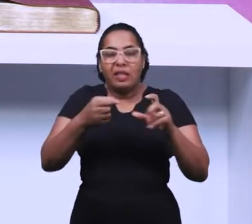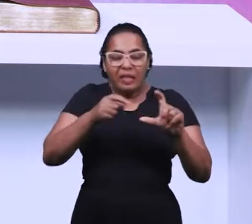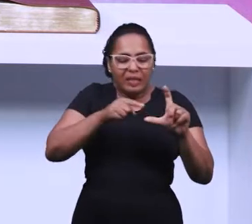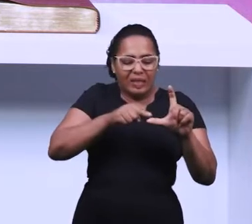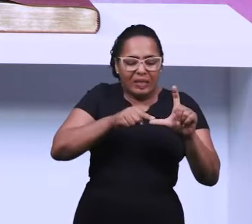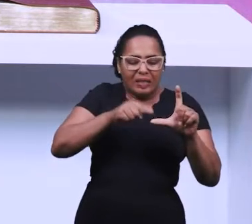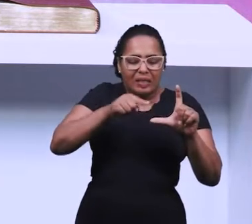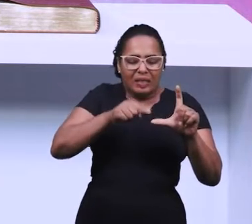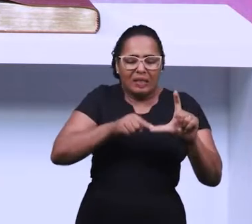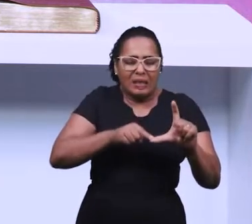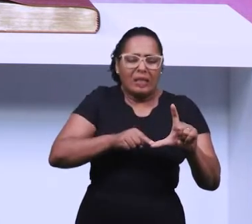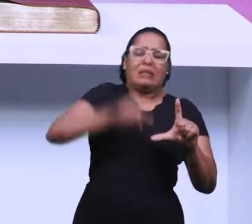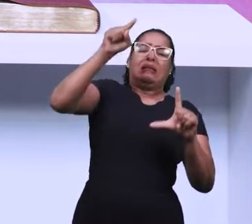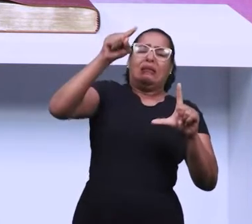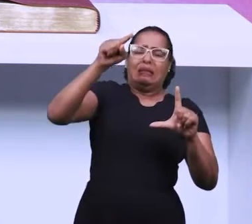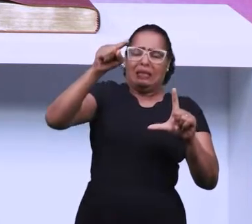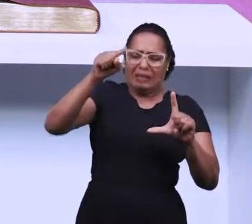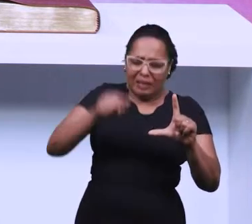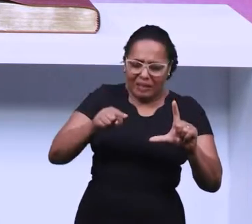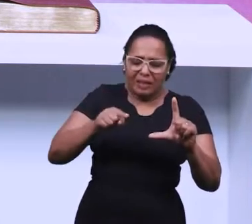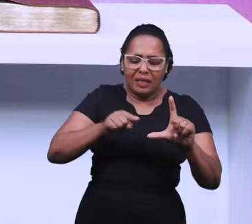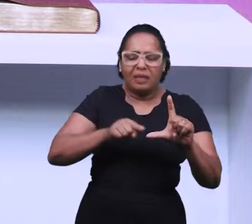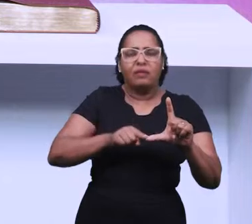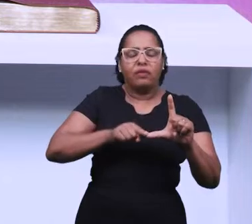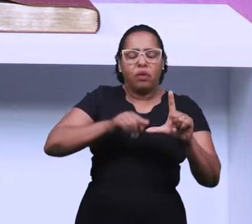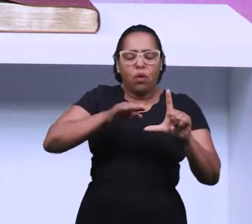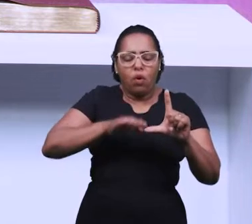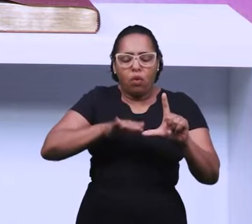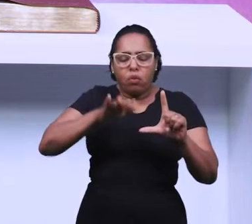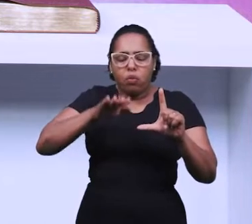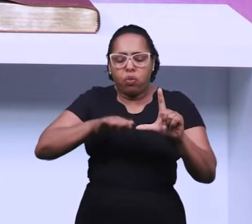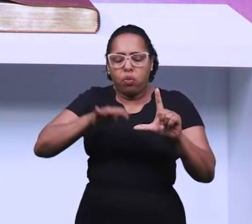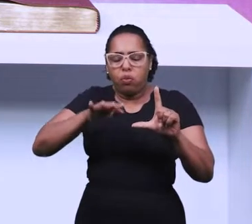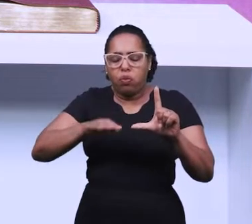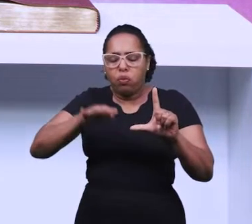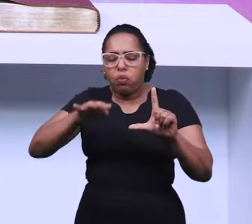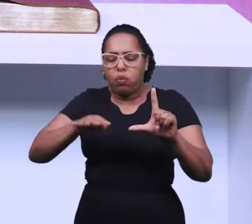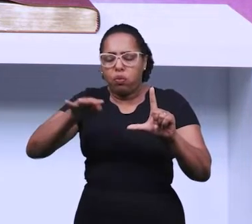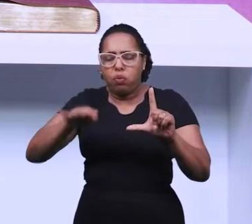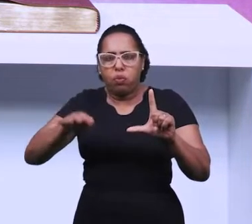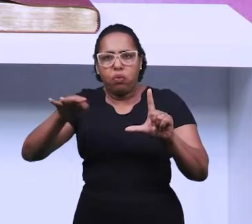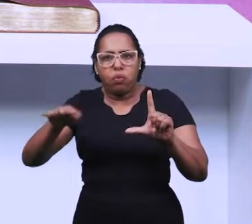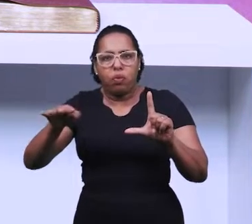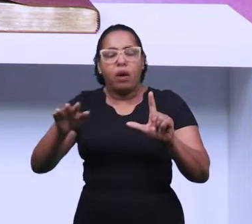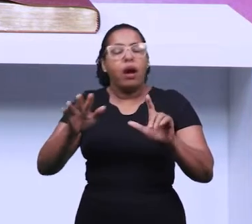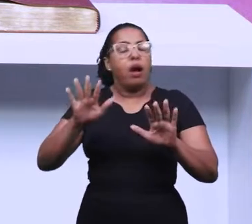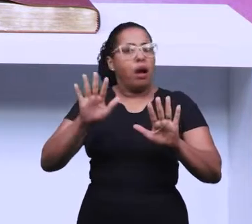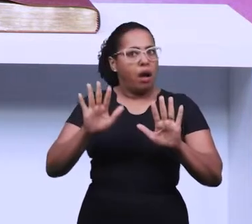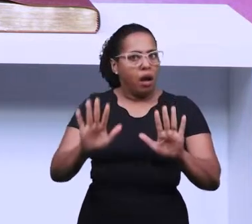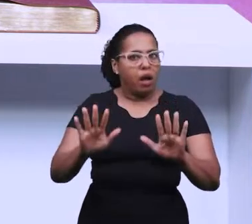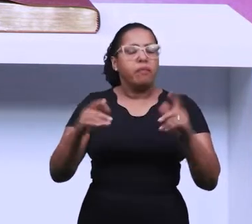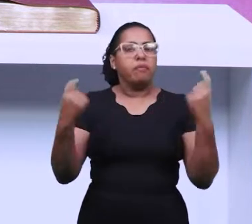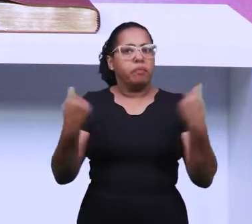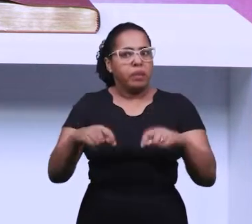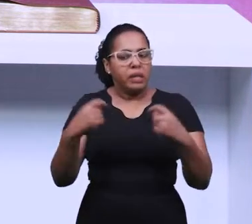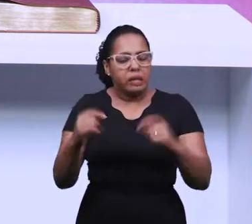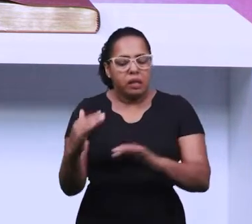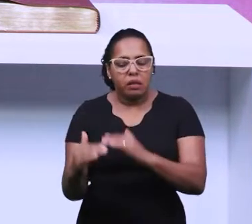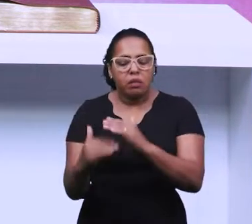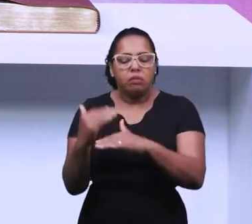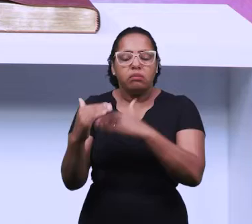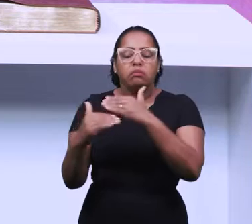da melodia, da harmonia. Portanto, é a fase onde talvez nós tenhamos que desenvolver um